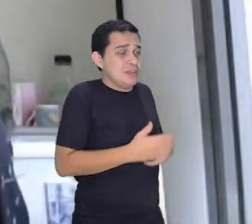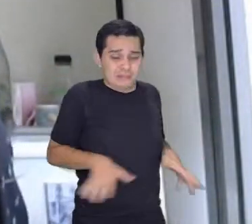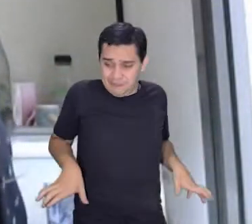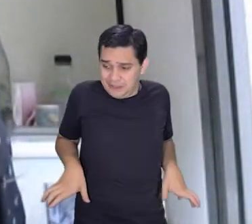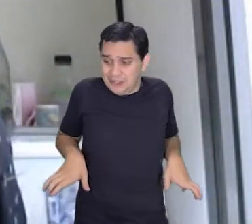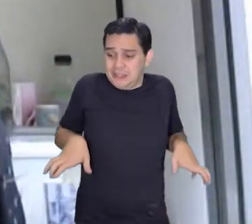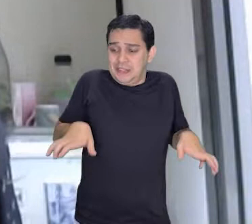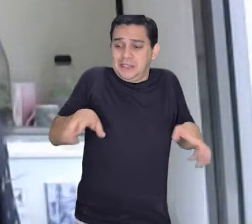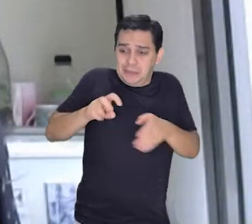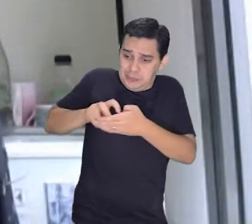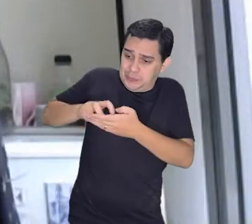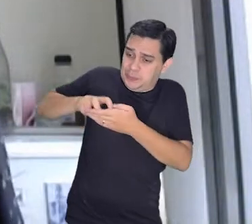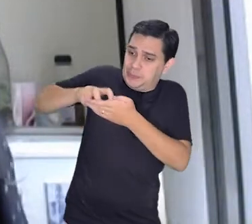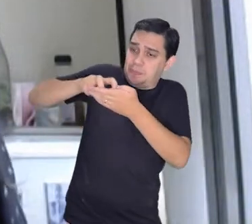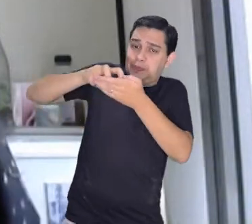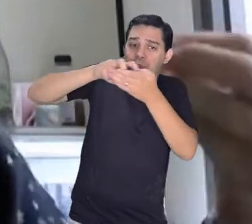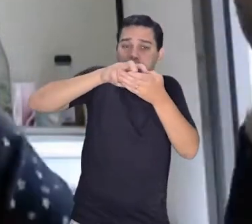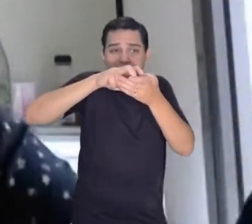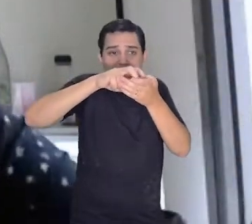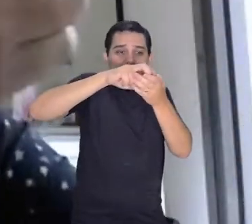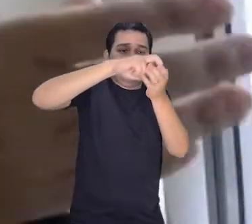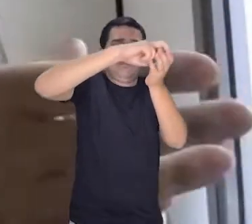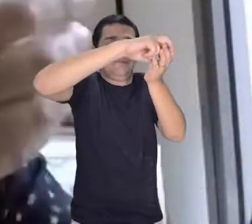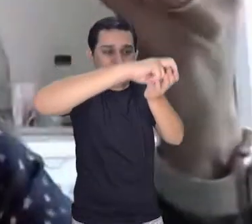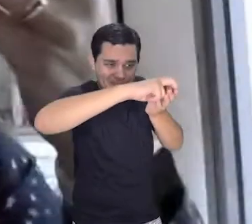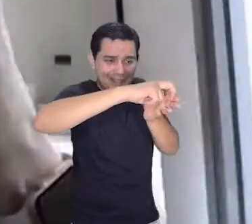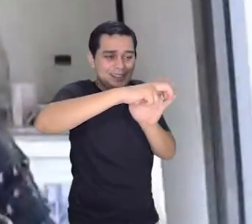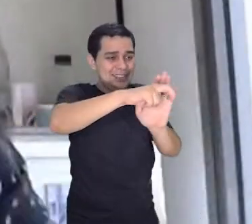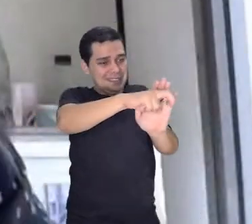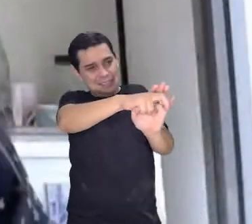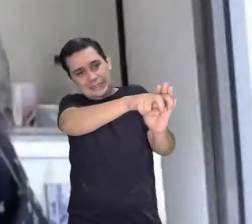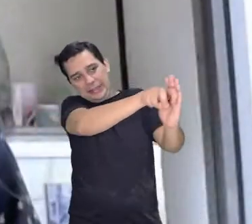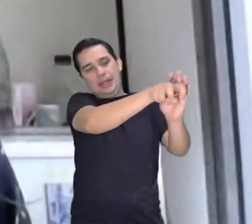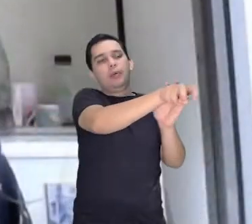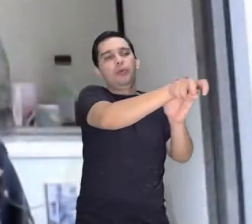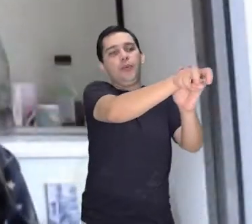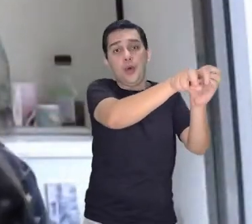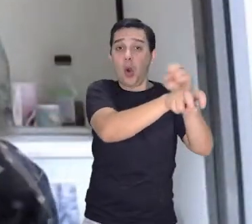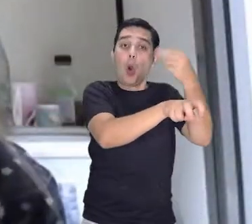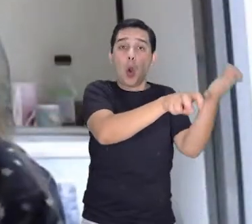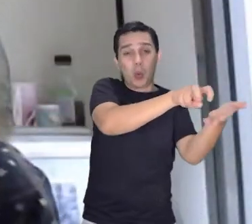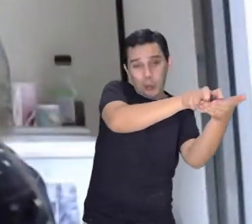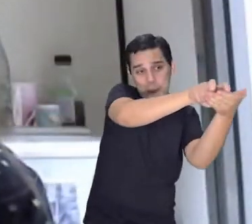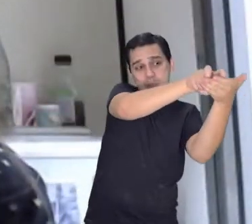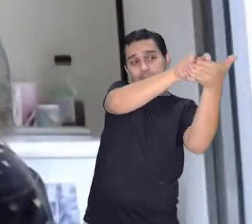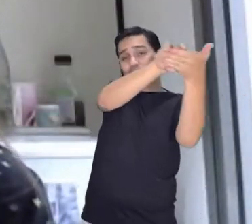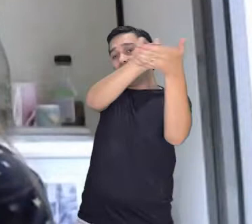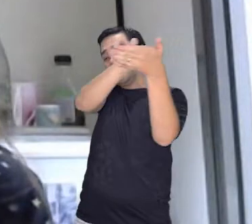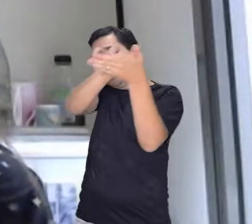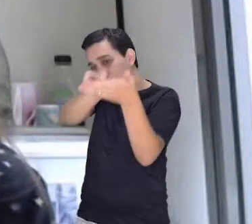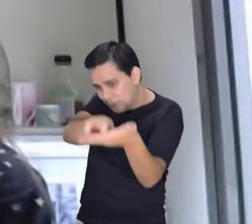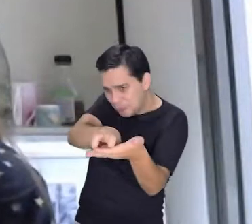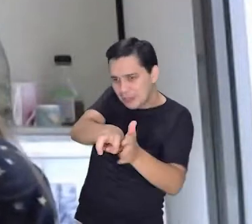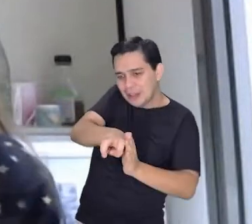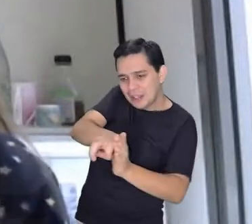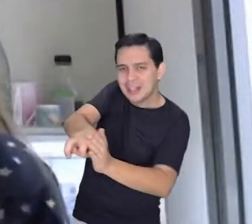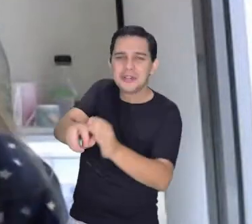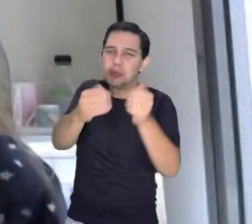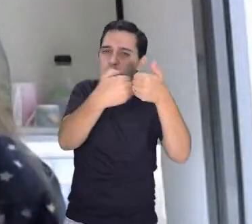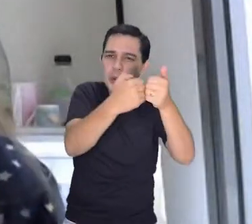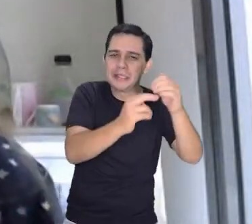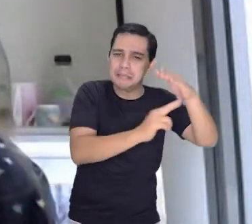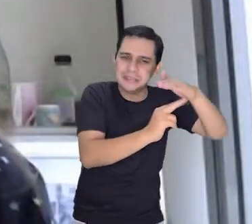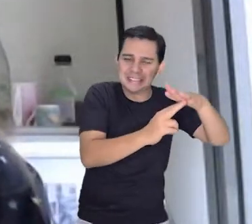ter sua cadeira de rodas carregada para cima, carregada para baixo. Elas não podem exercer de forma autônoma